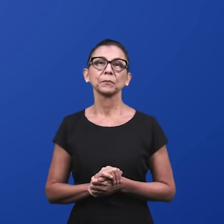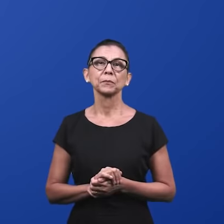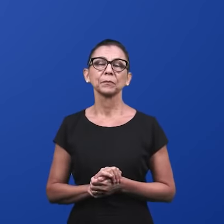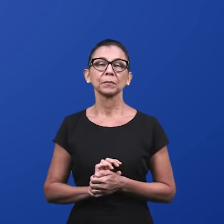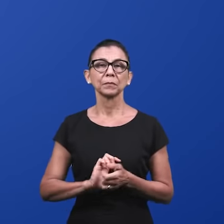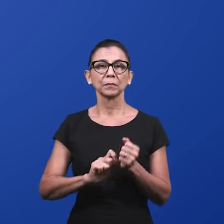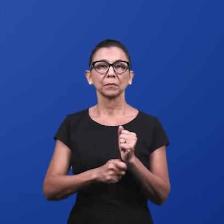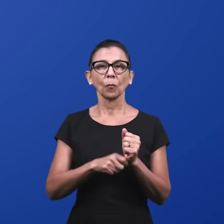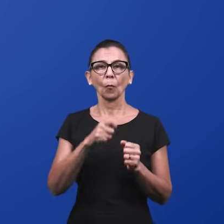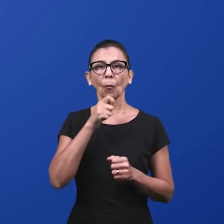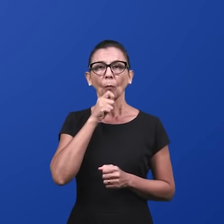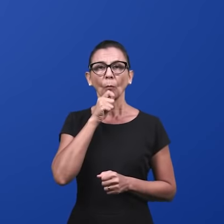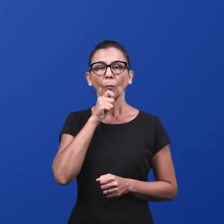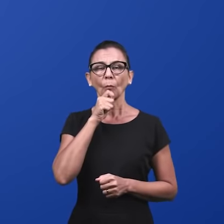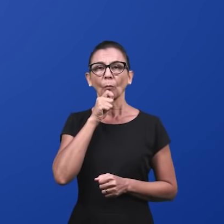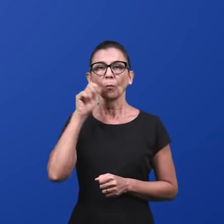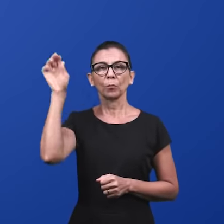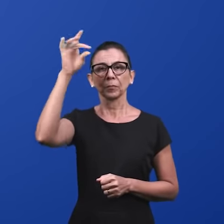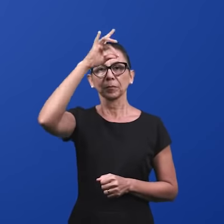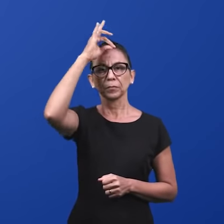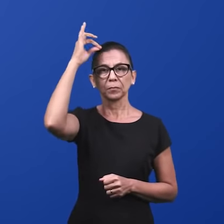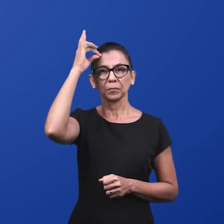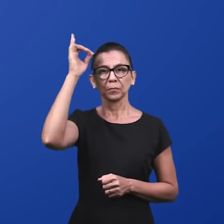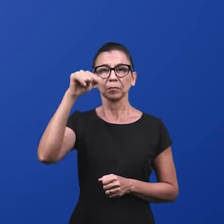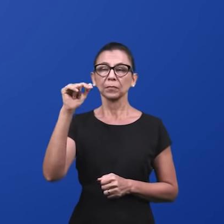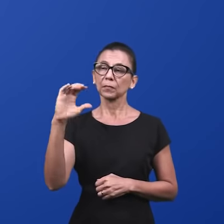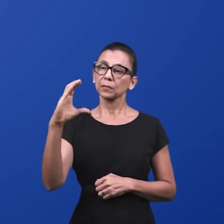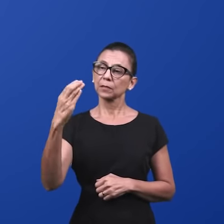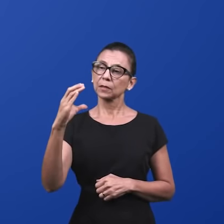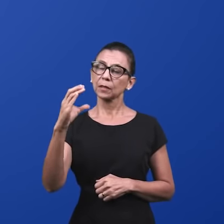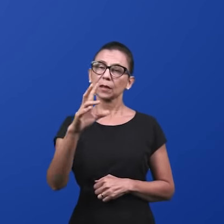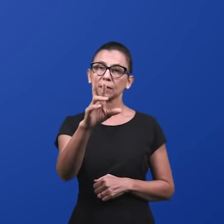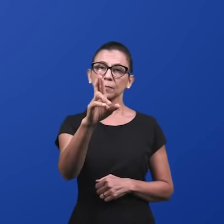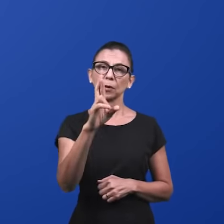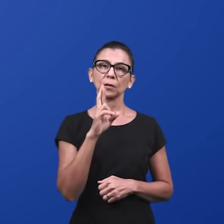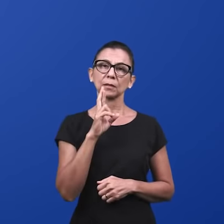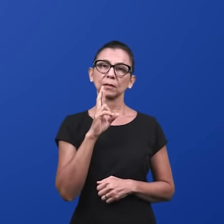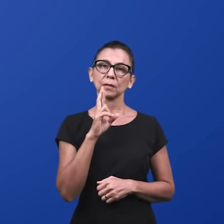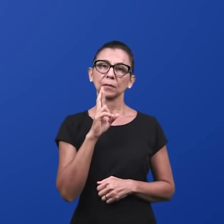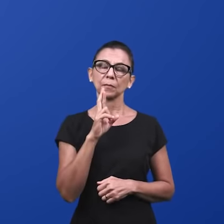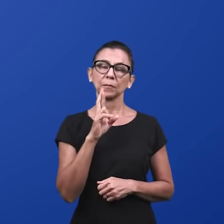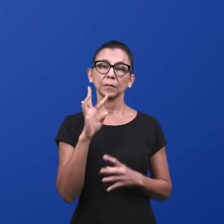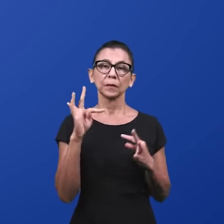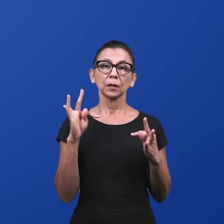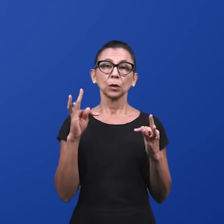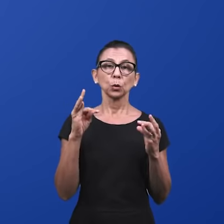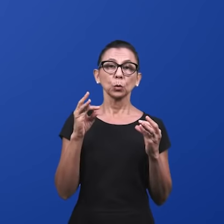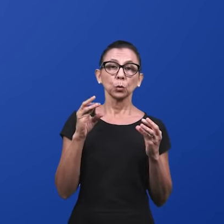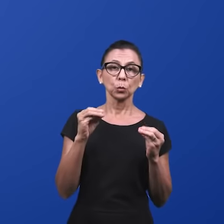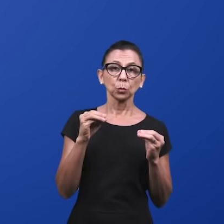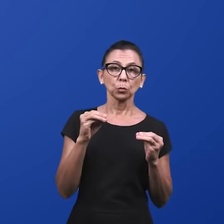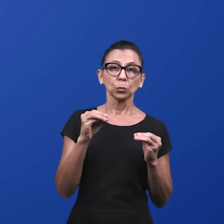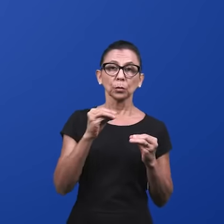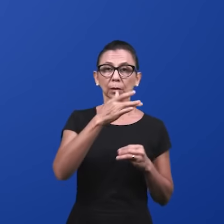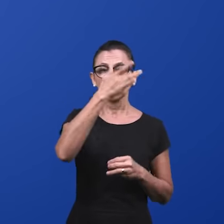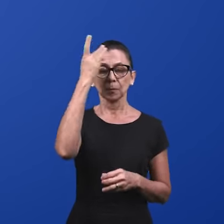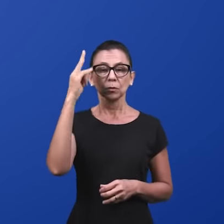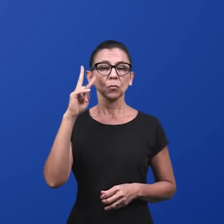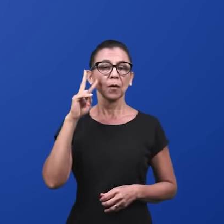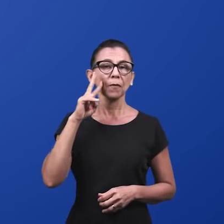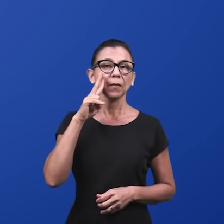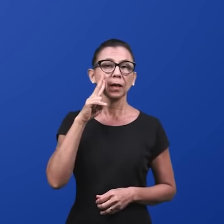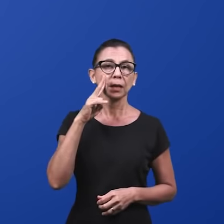Santo. Então, ele se chama ciência, porque tudo que o homem vê, ele quer comprovar, e ele